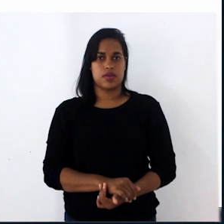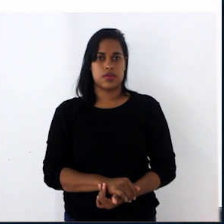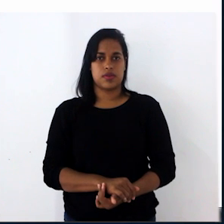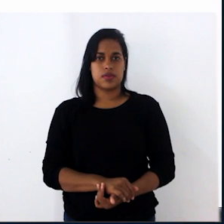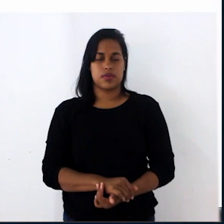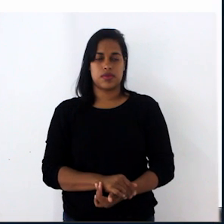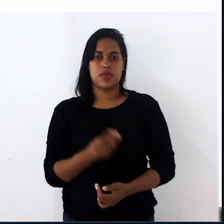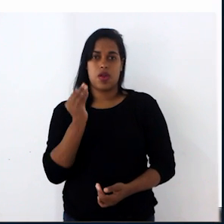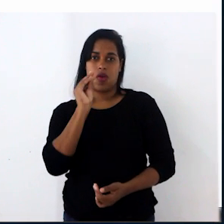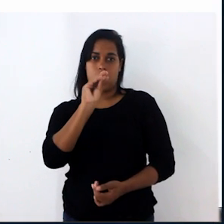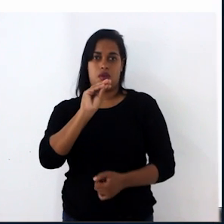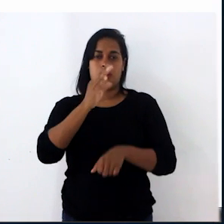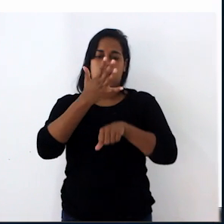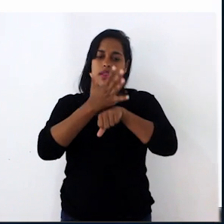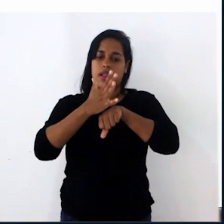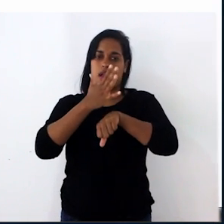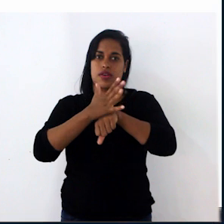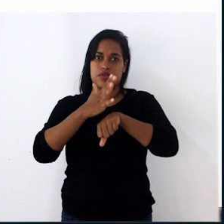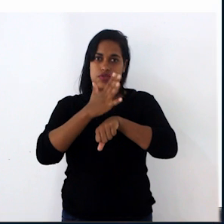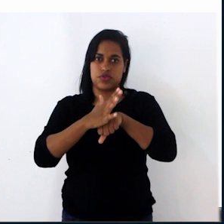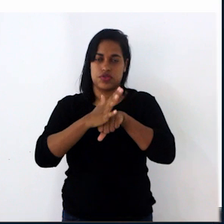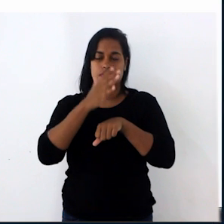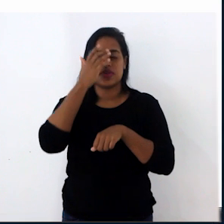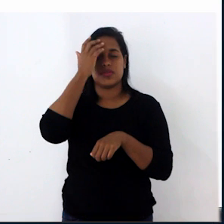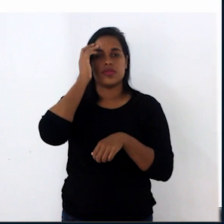Vamos colocar aqui teste.